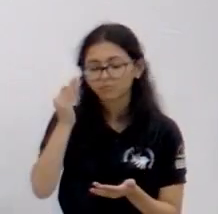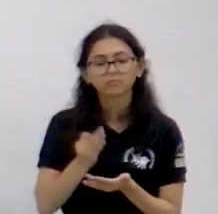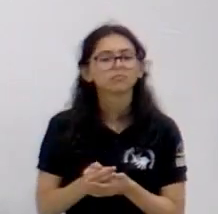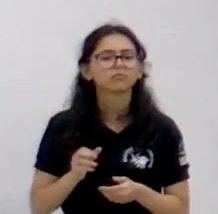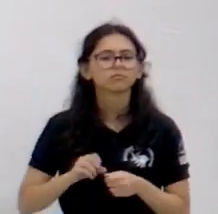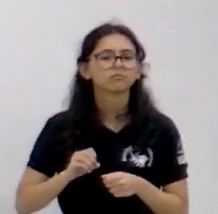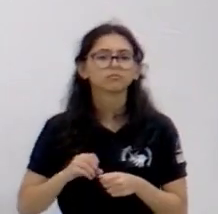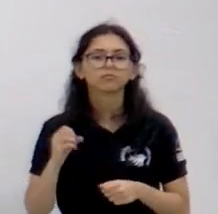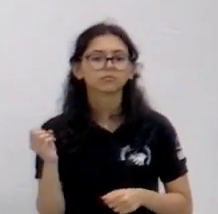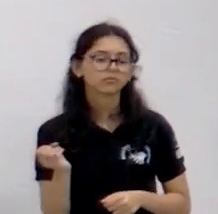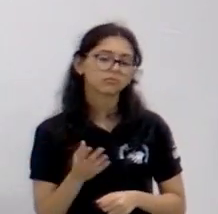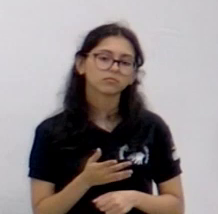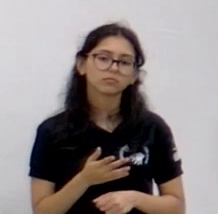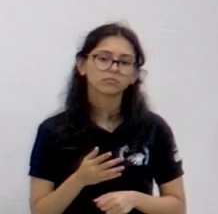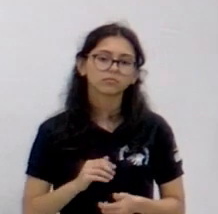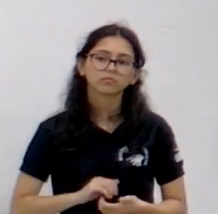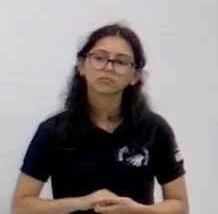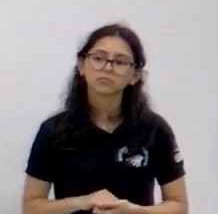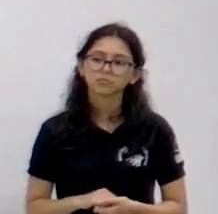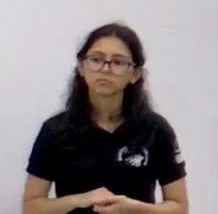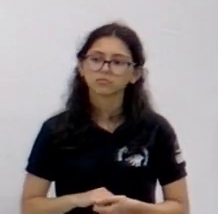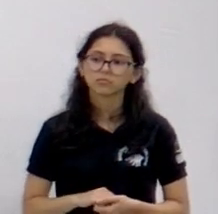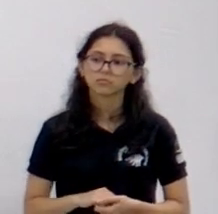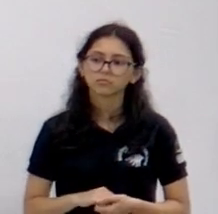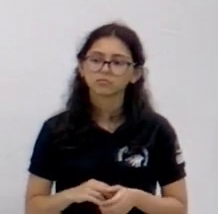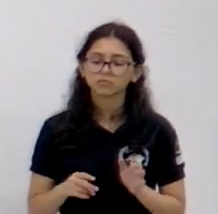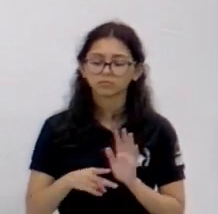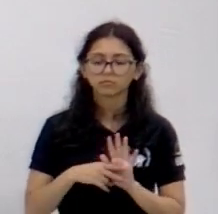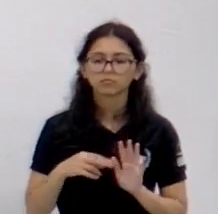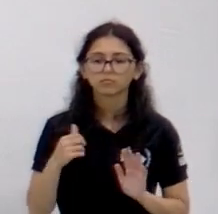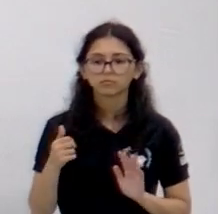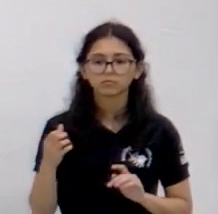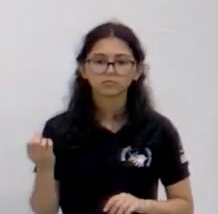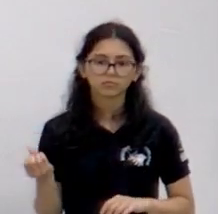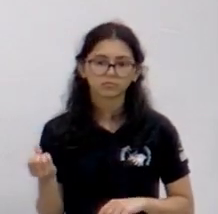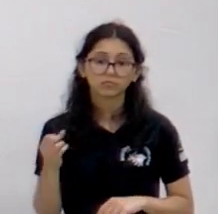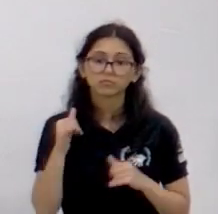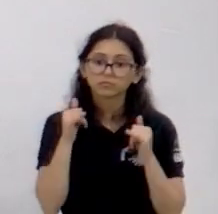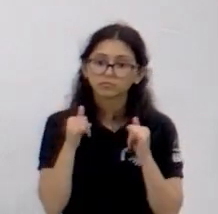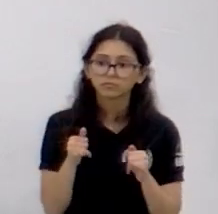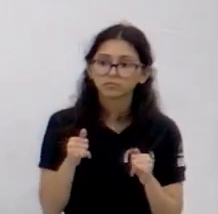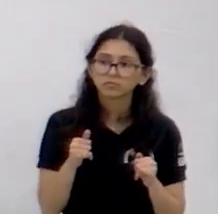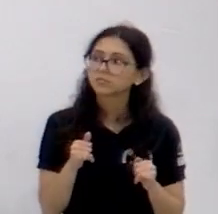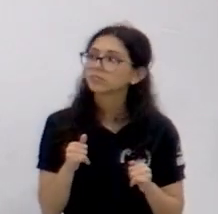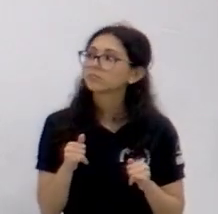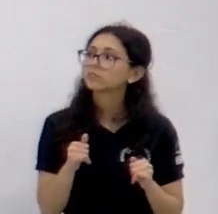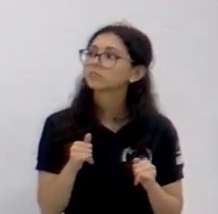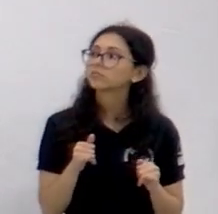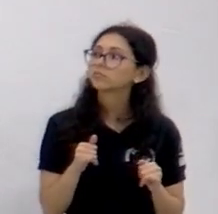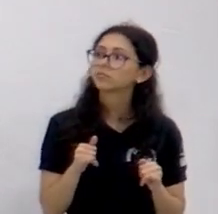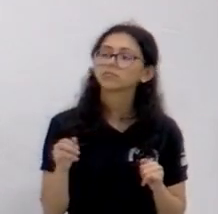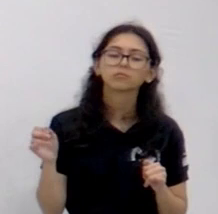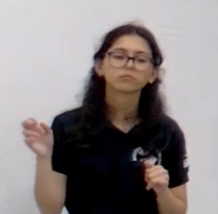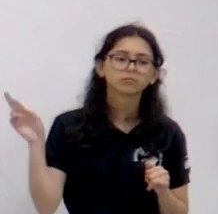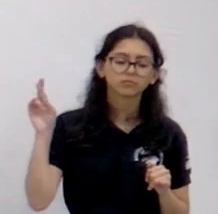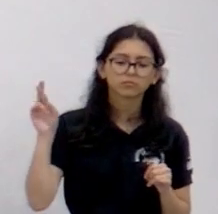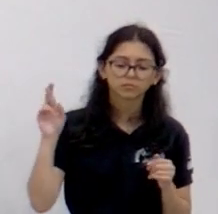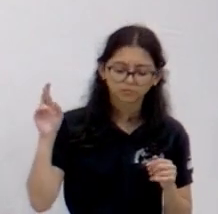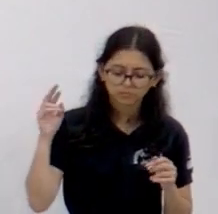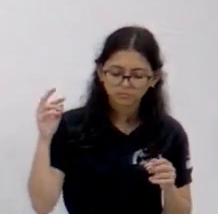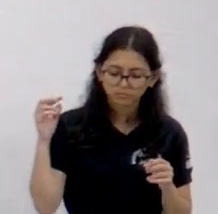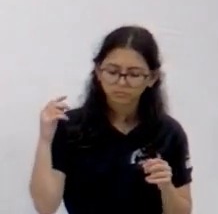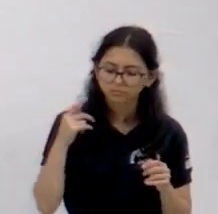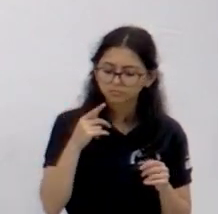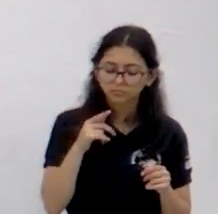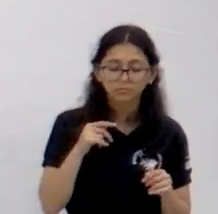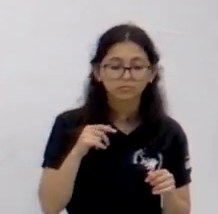fazer da sua vida. O verso 16 diz assim: tornou-lhe o Senhor: já que eu estou contigo, ferirás os